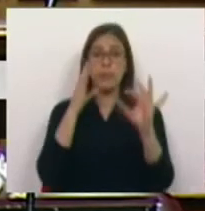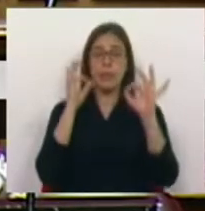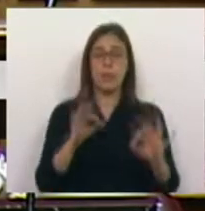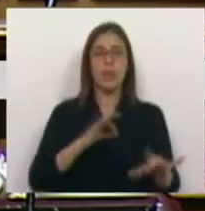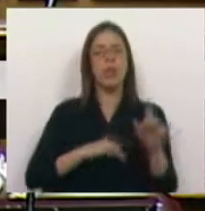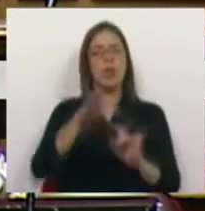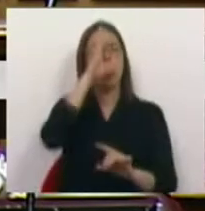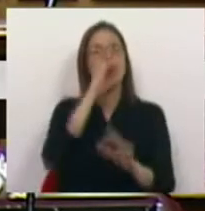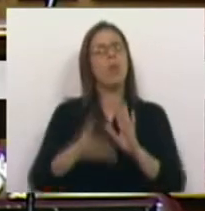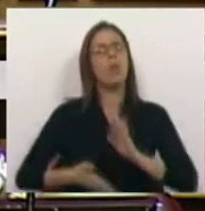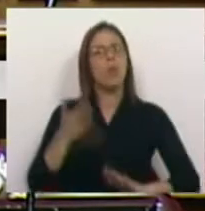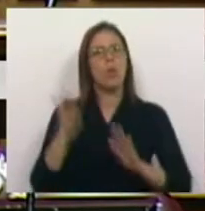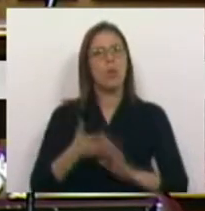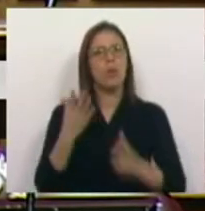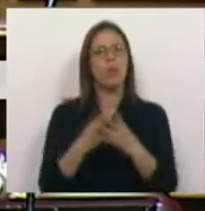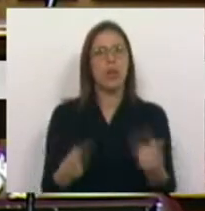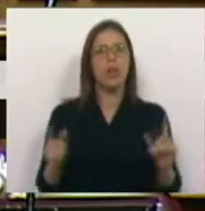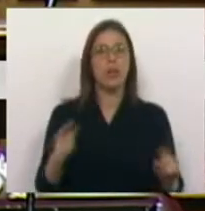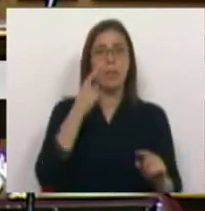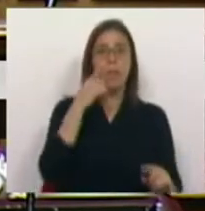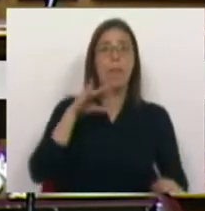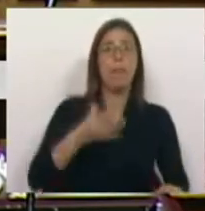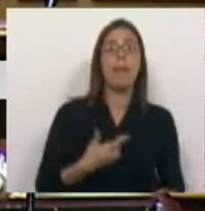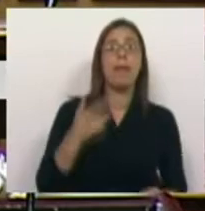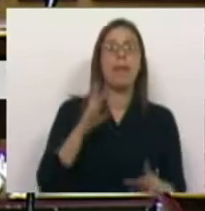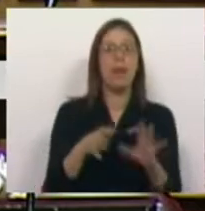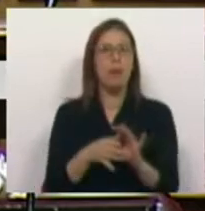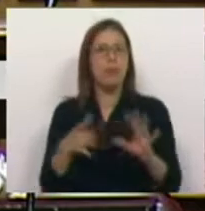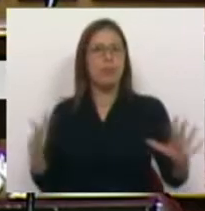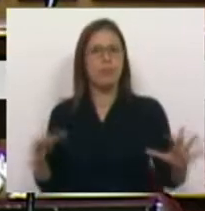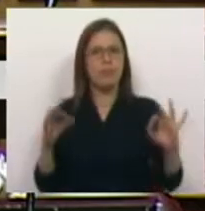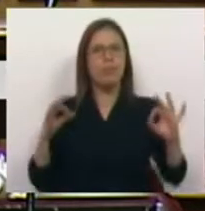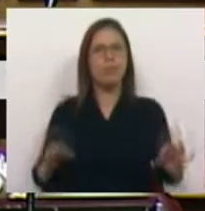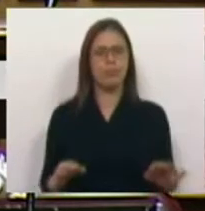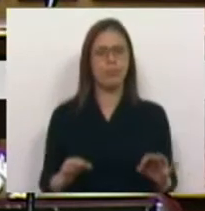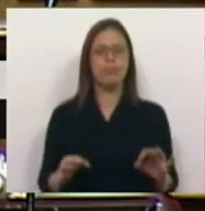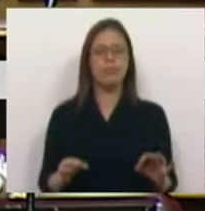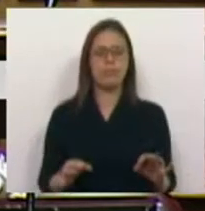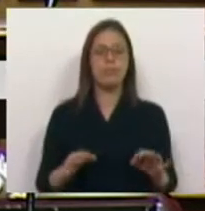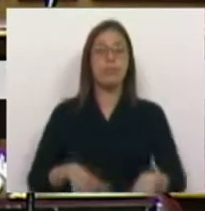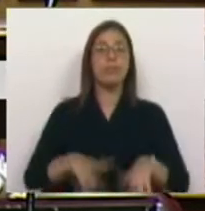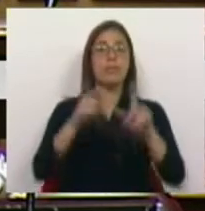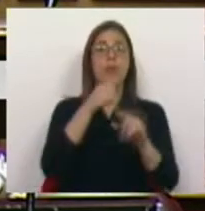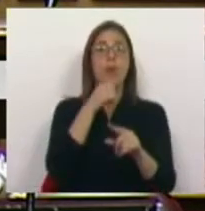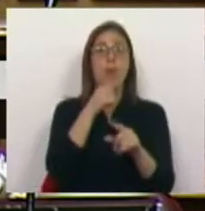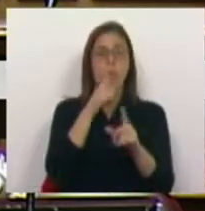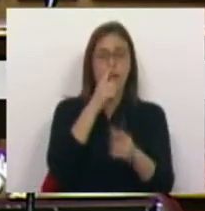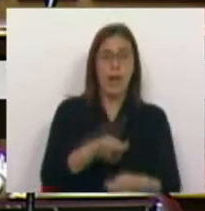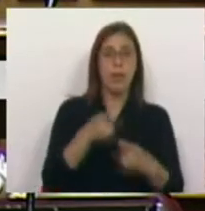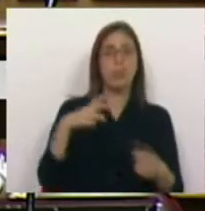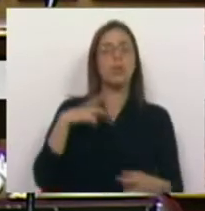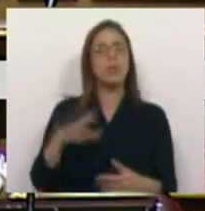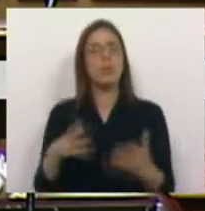Sr. Ministro, que urge resolver. O PDR está desajustado relativamente ao desenvolvimento da